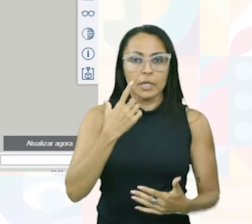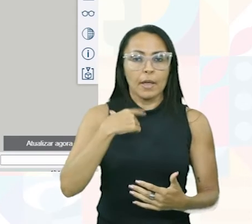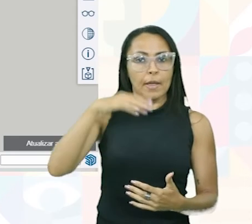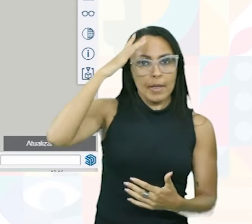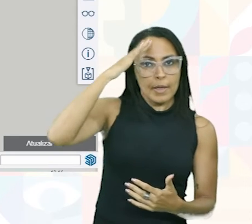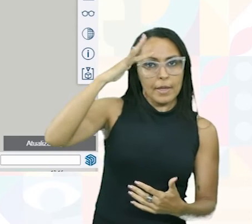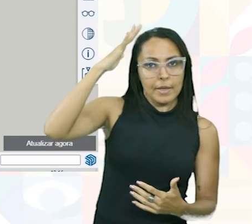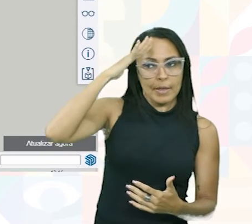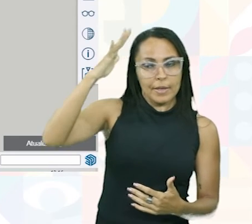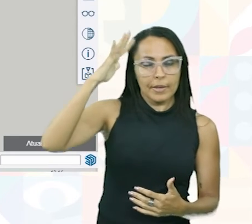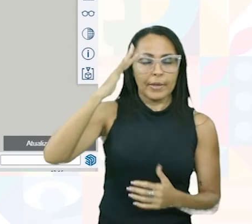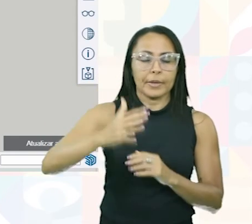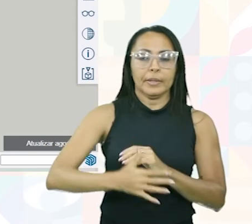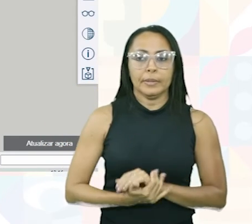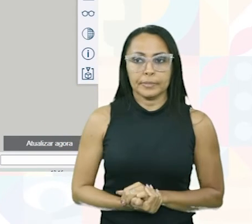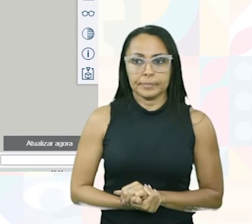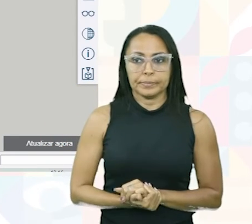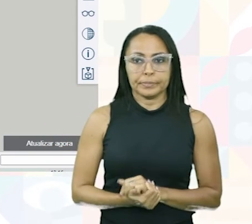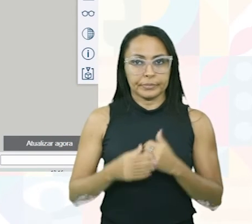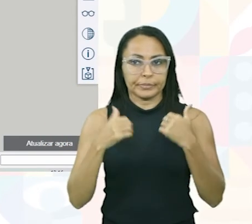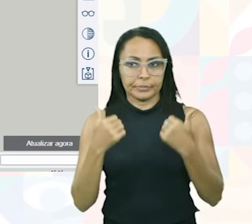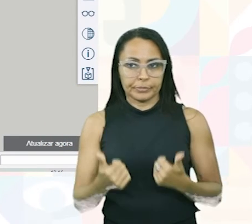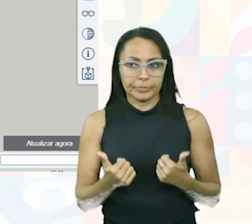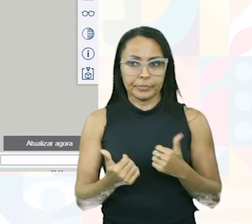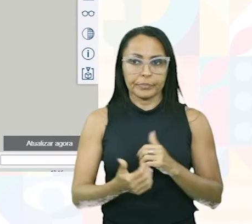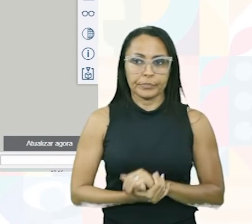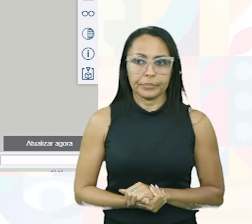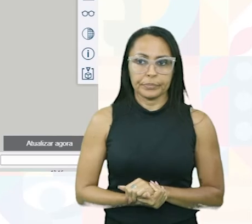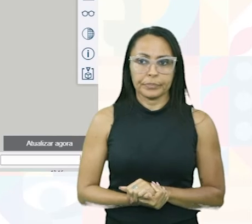ferramenta deslocar, certo? Então, venho aqui, ó.